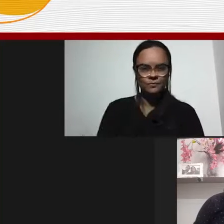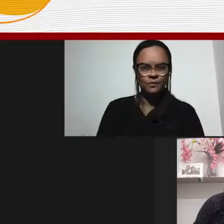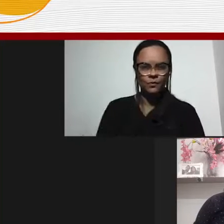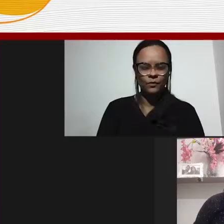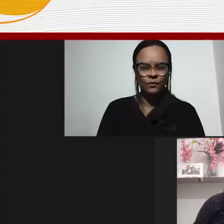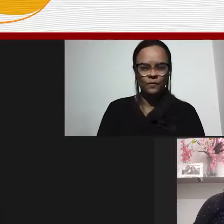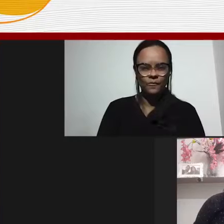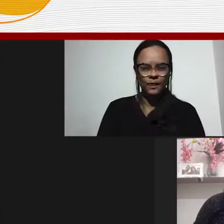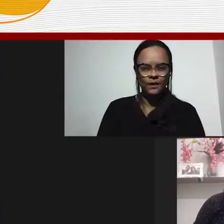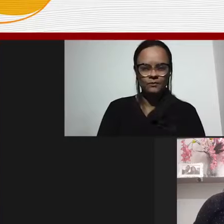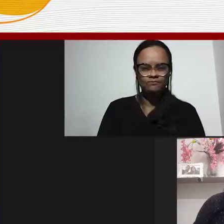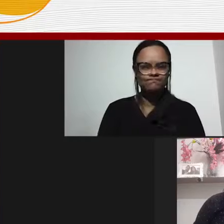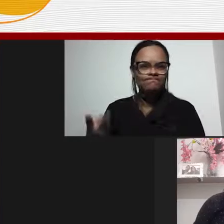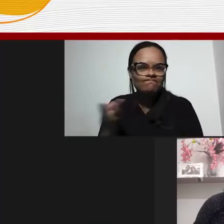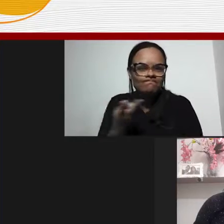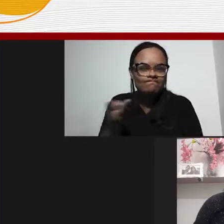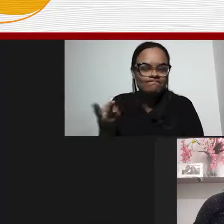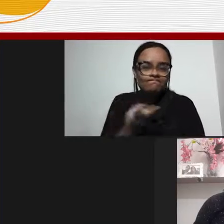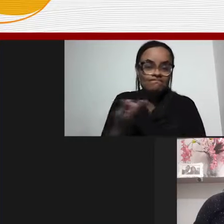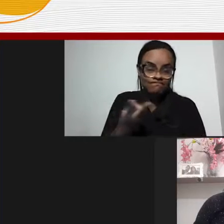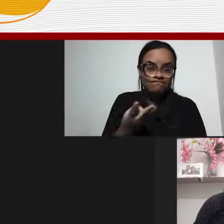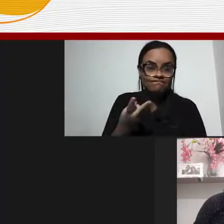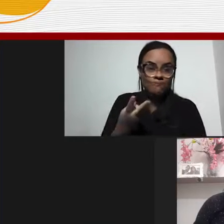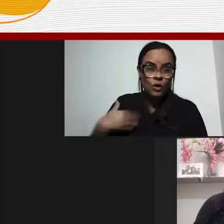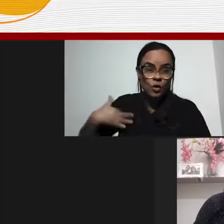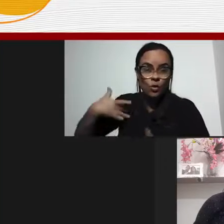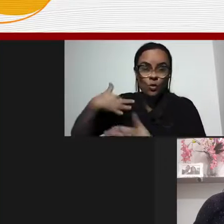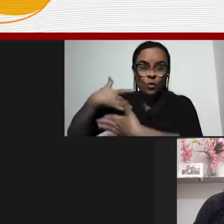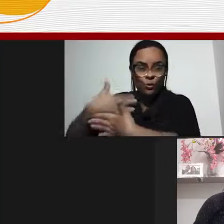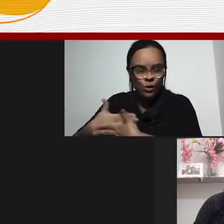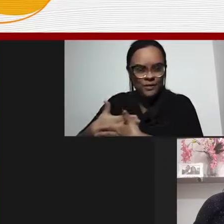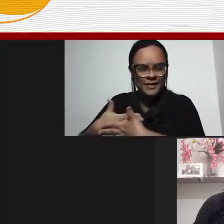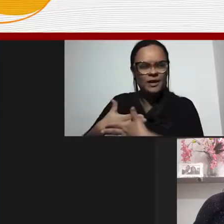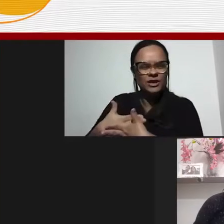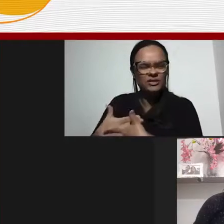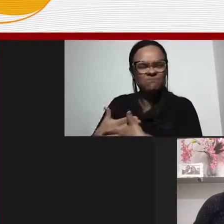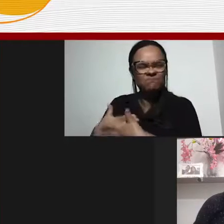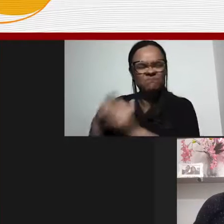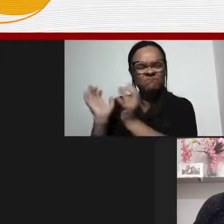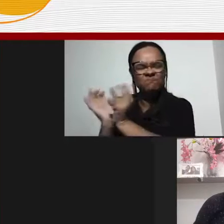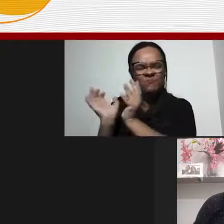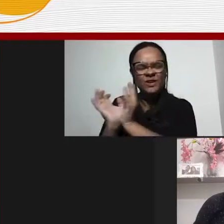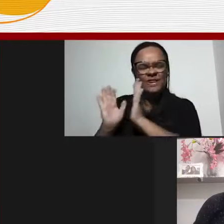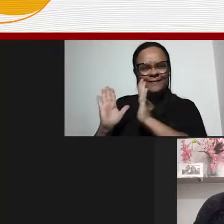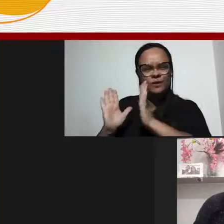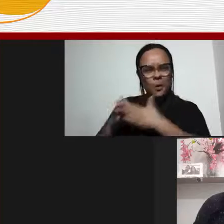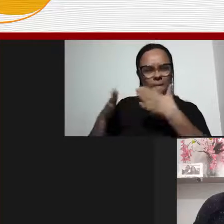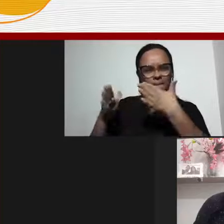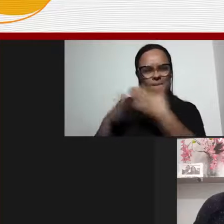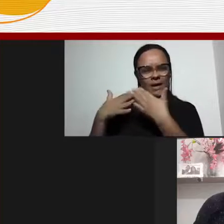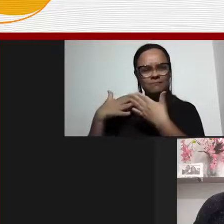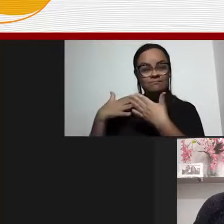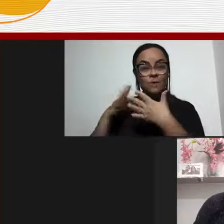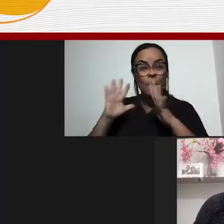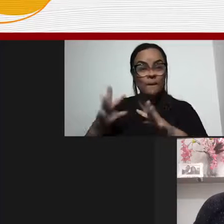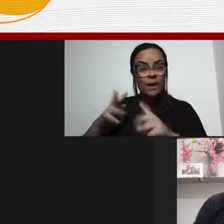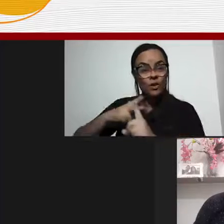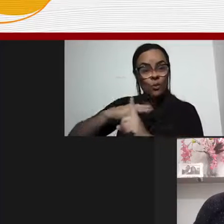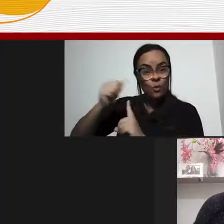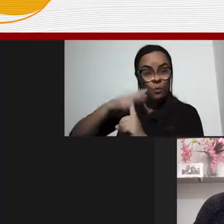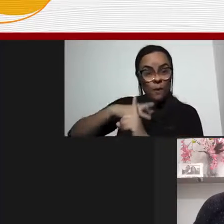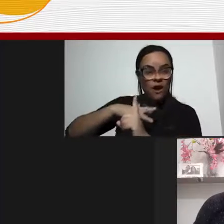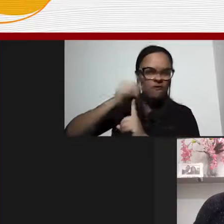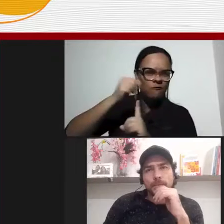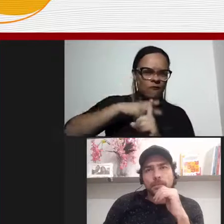eu, nós viemos da periferia, viemos da comunidade e vencemos, né, tanto ele quanto